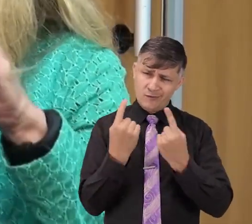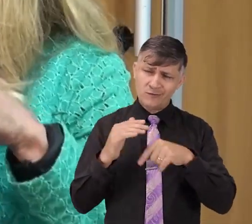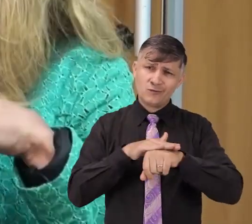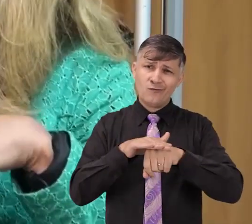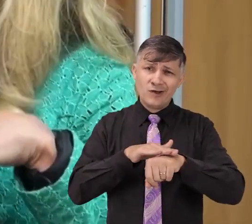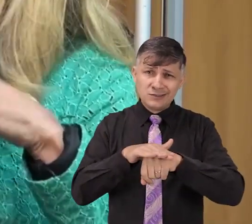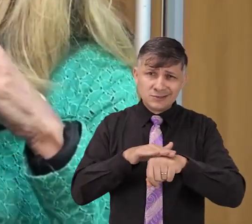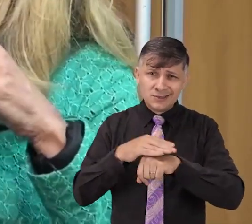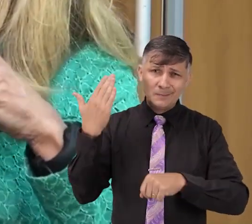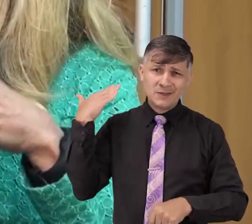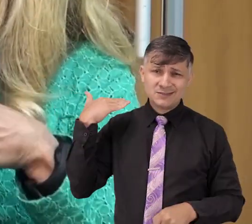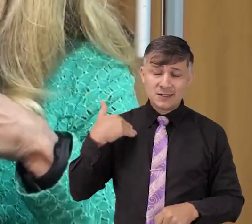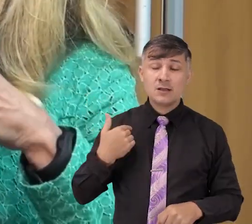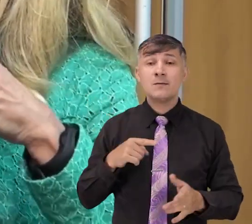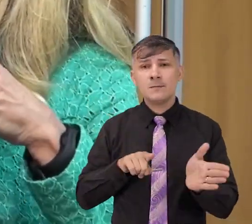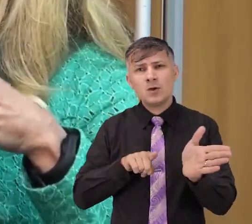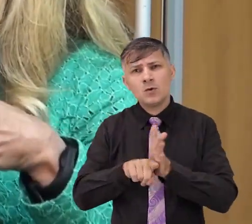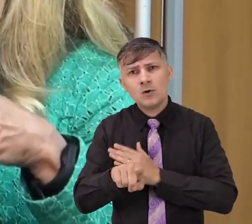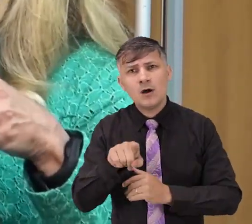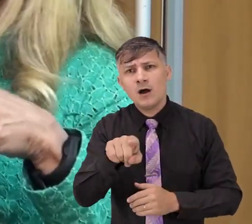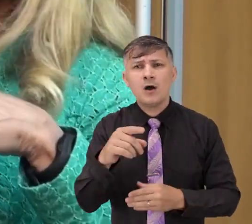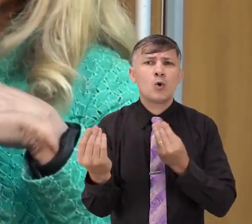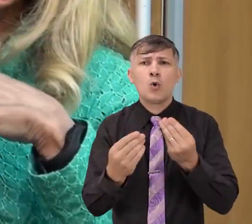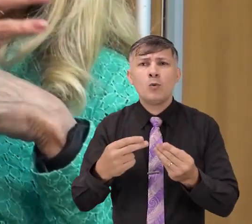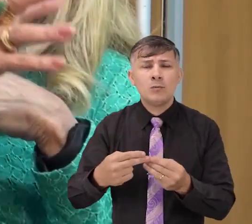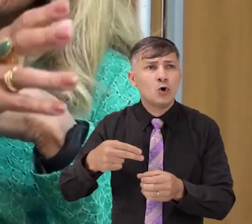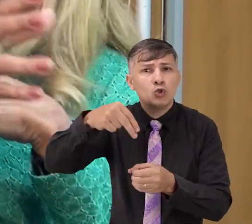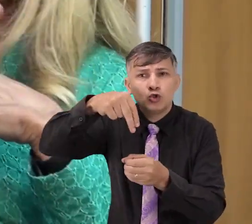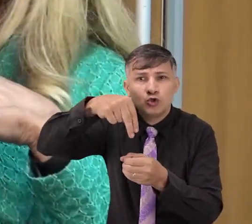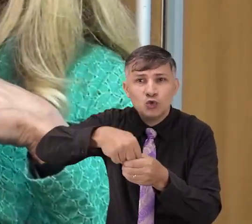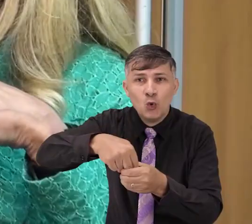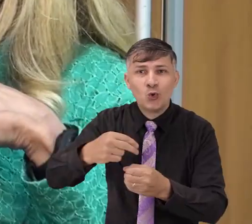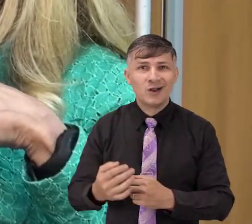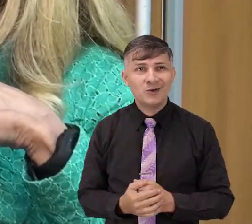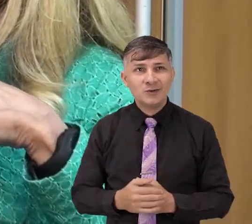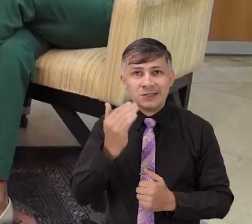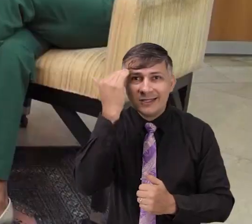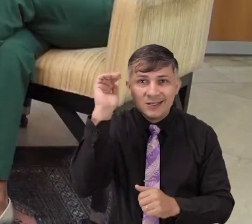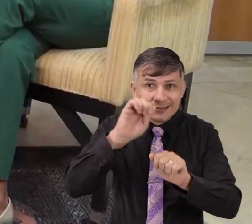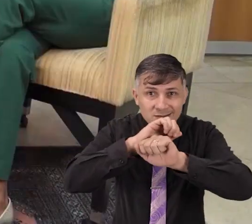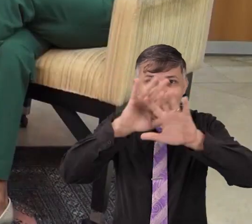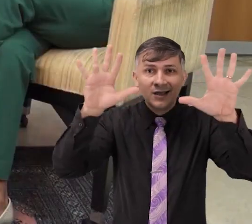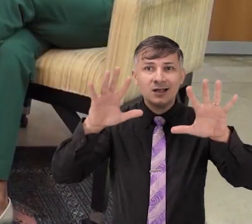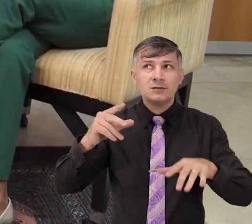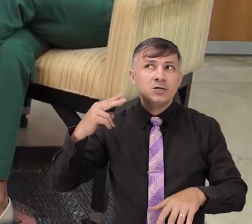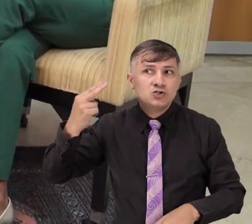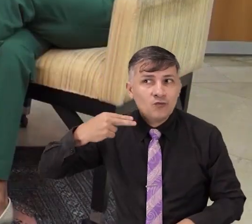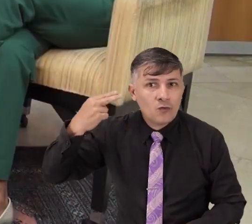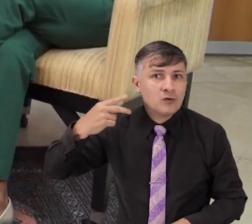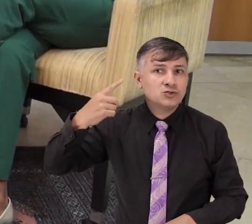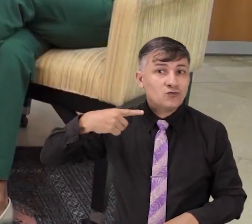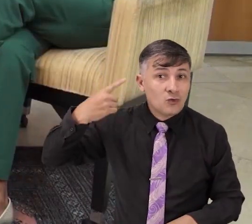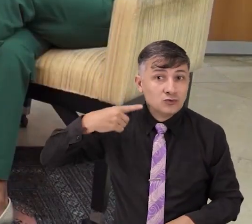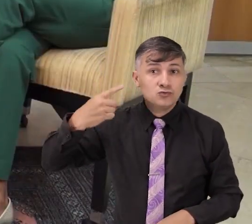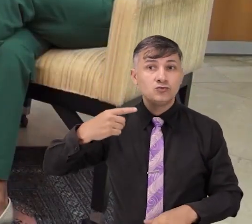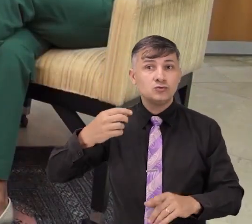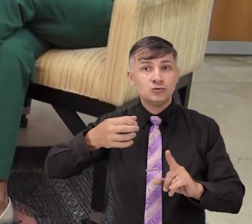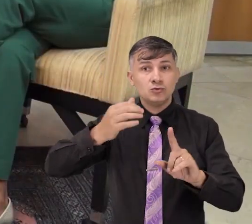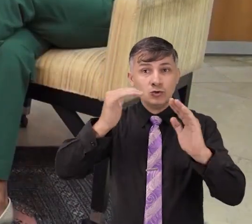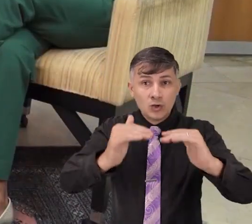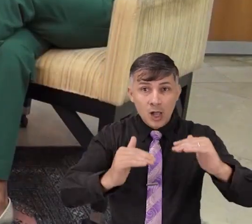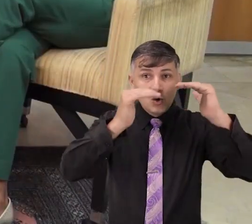aquele núcleo que você criou de entendimento, de advocacia e magistratura. Isso. Núcleo, né? De diálogos entre